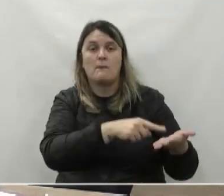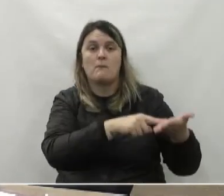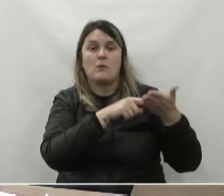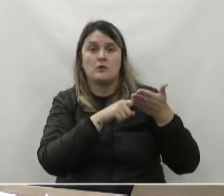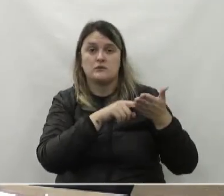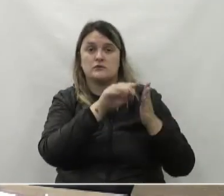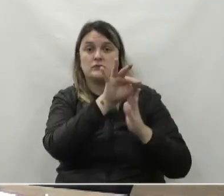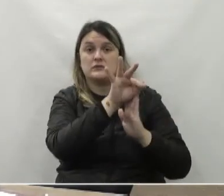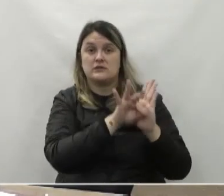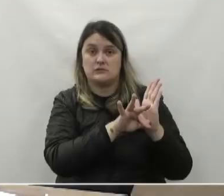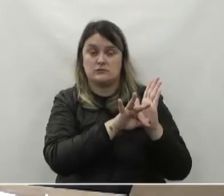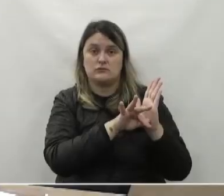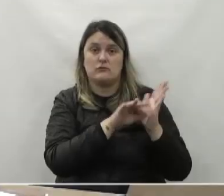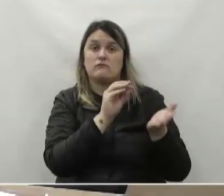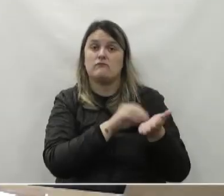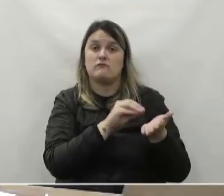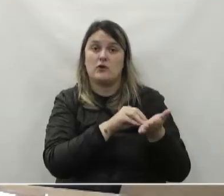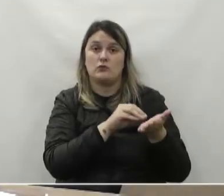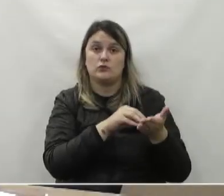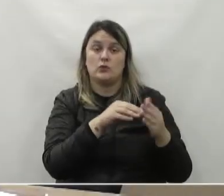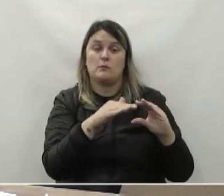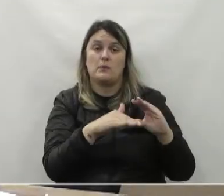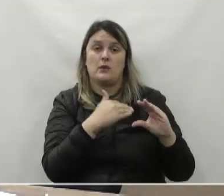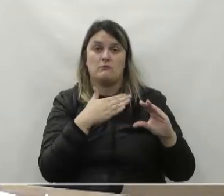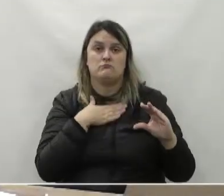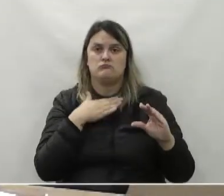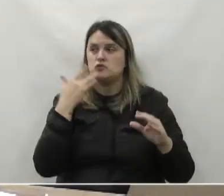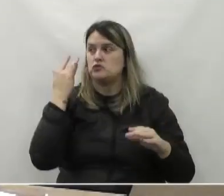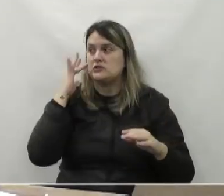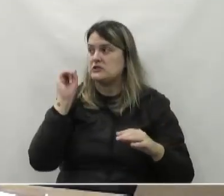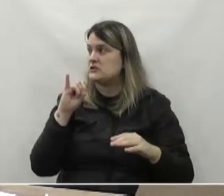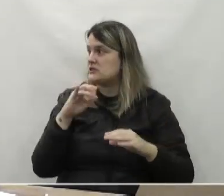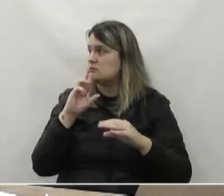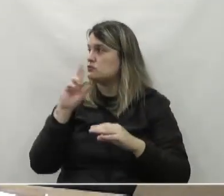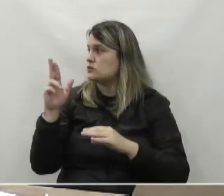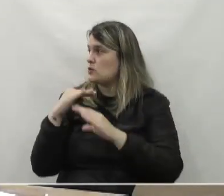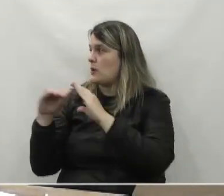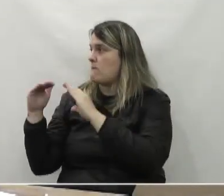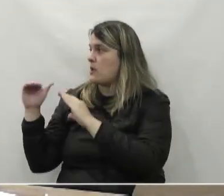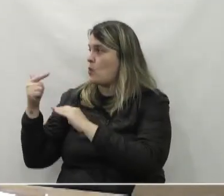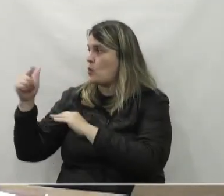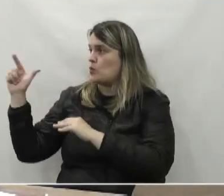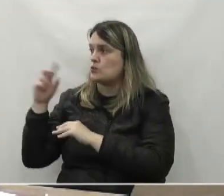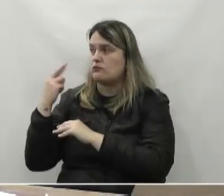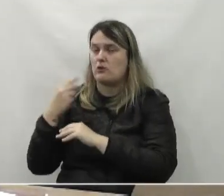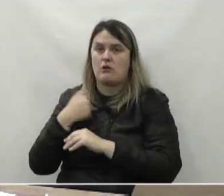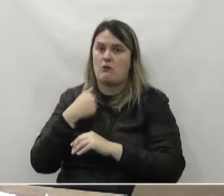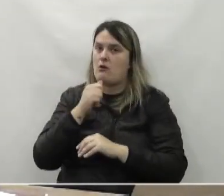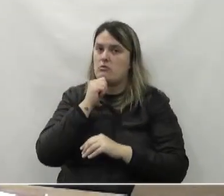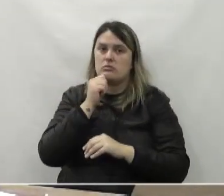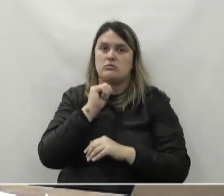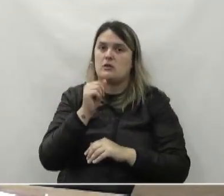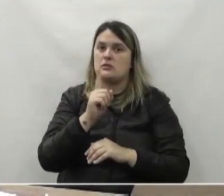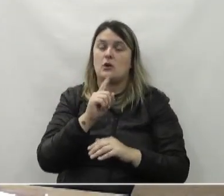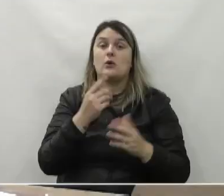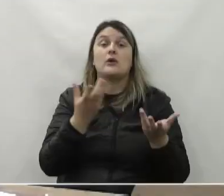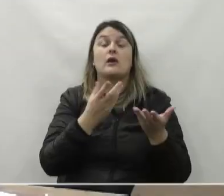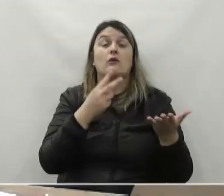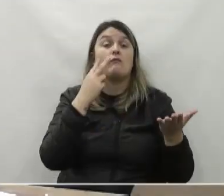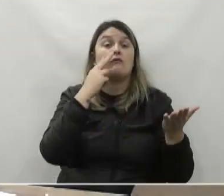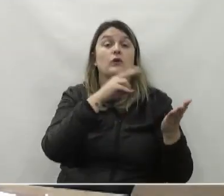parecer. Ele ficou de encaminhar para o meu e-mail, não sei se encaminhou para algum vereador, eu não recebi o parecer